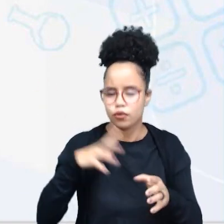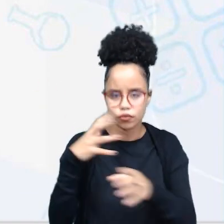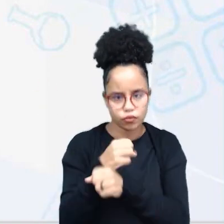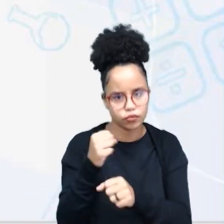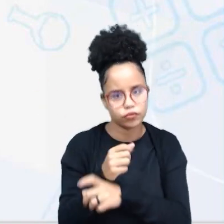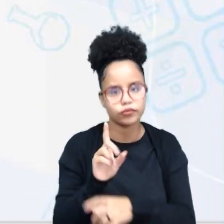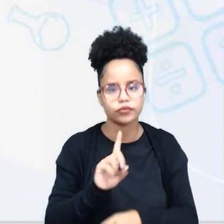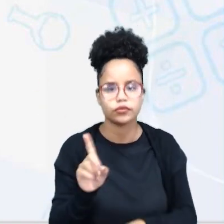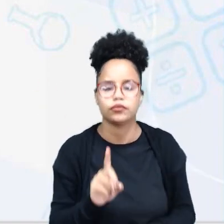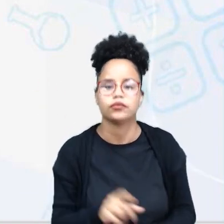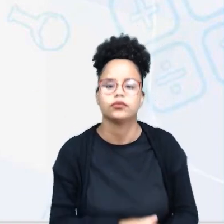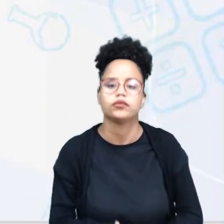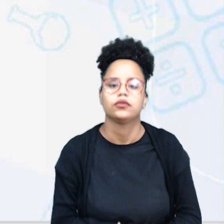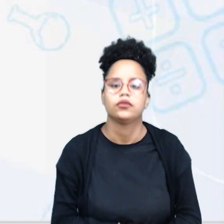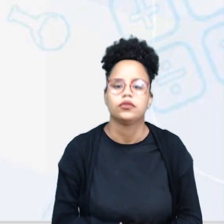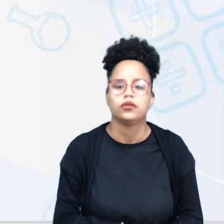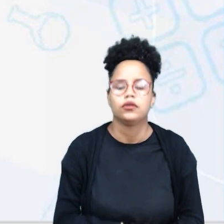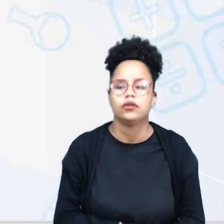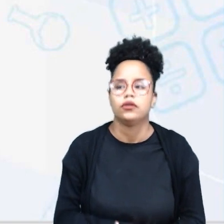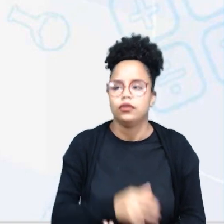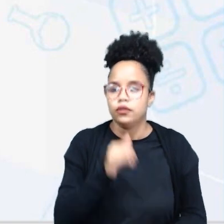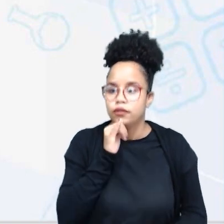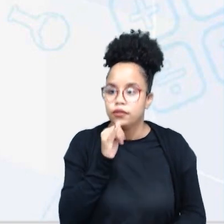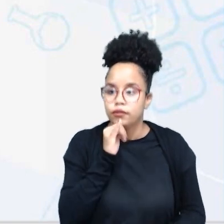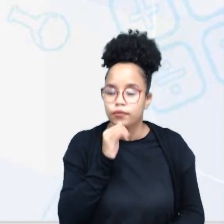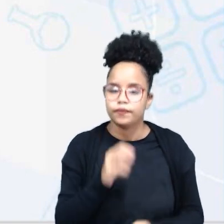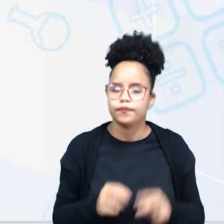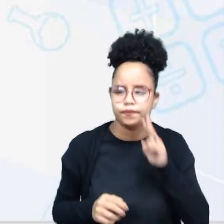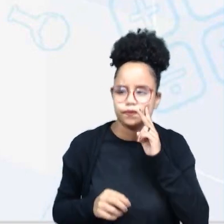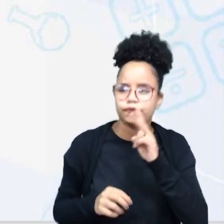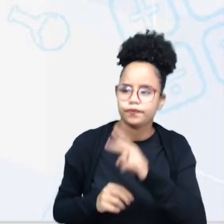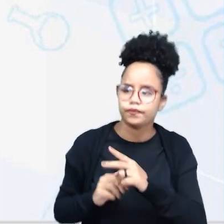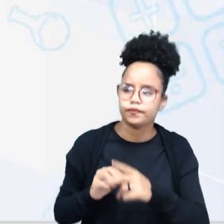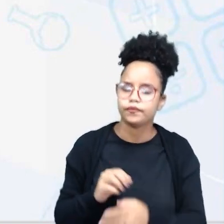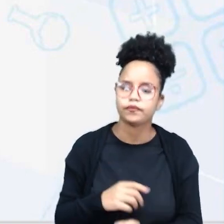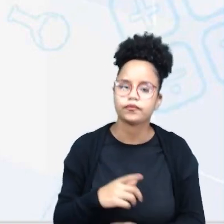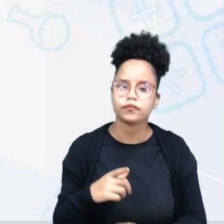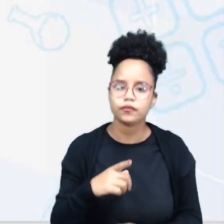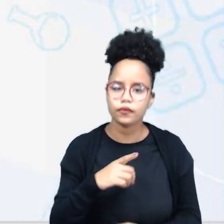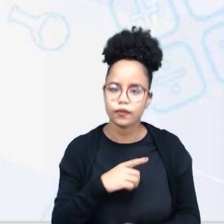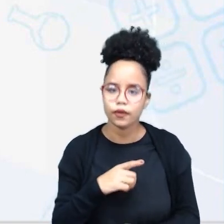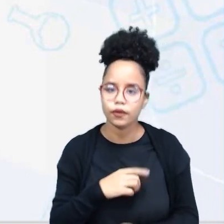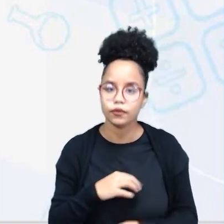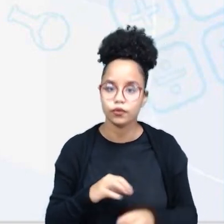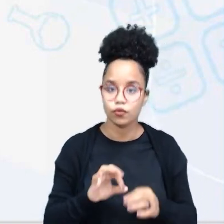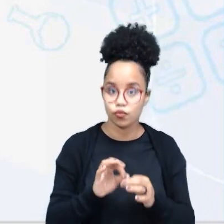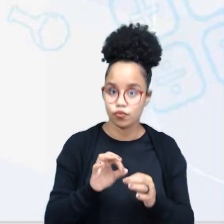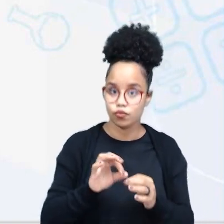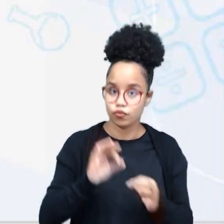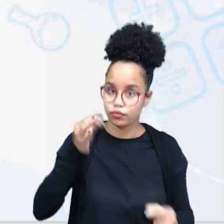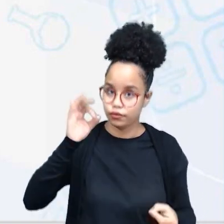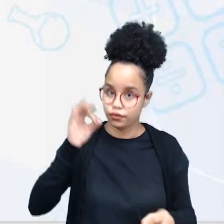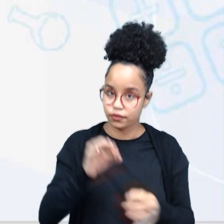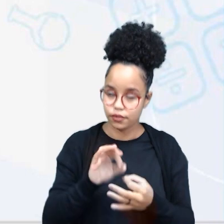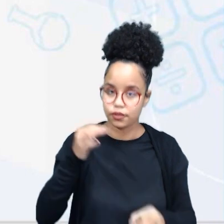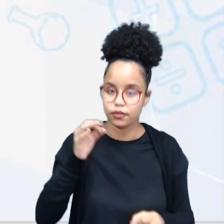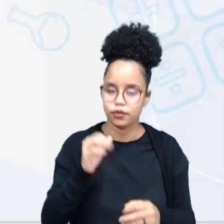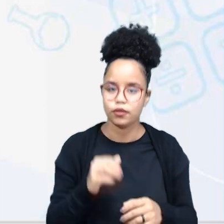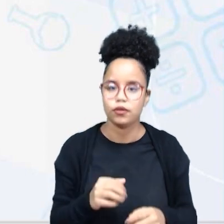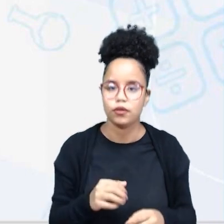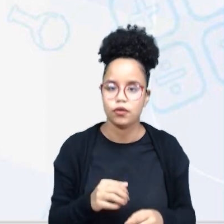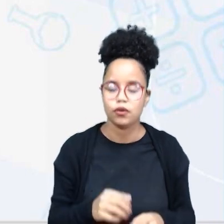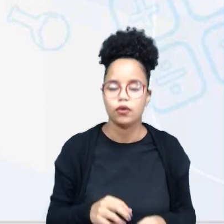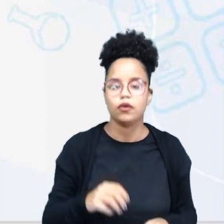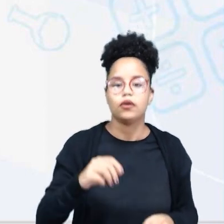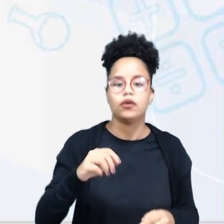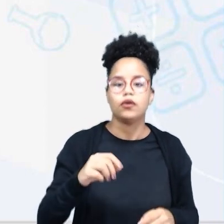número que tá no enunciado né que é esse exemplo aqui ó porque veja só o detalhe que a gente só tá tenta o diâmetro a gente sabe que